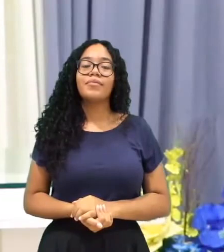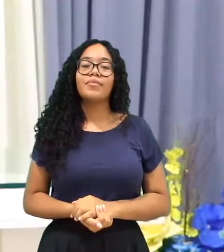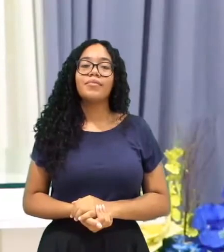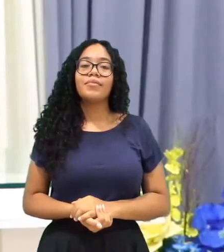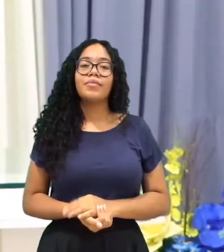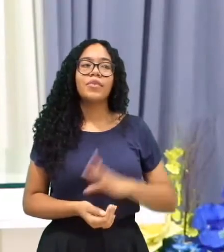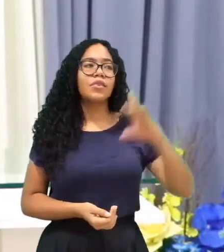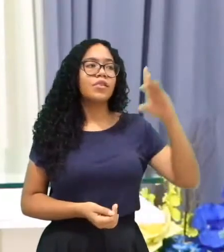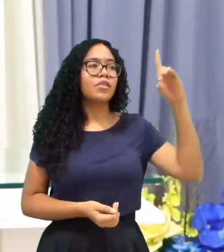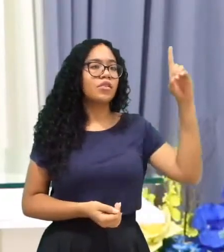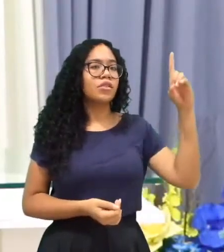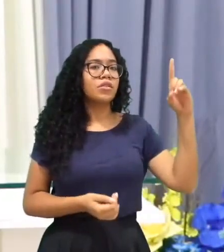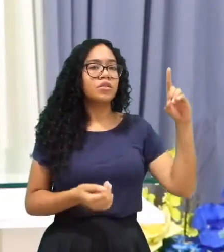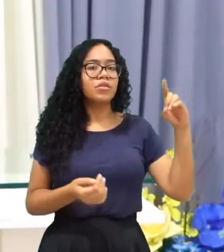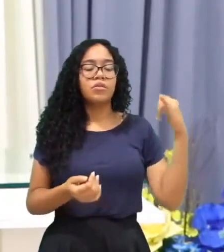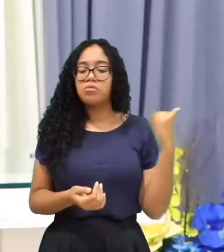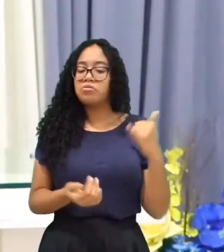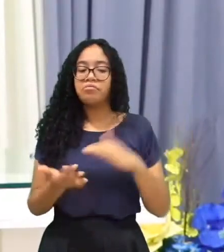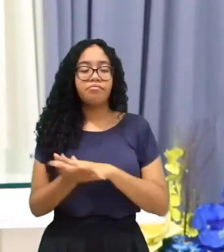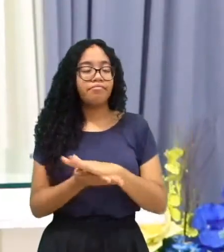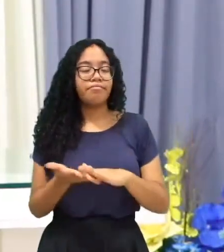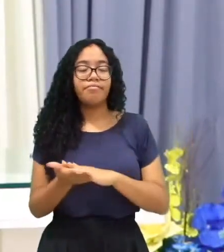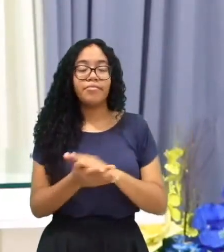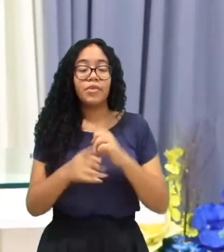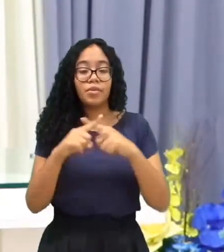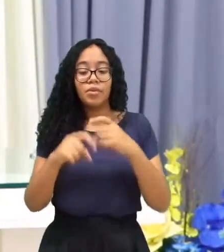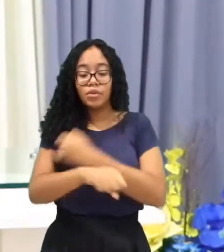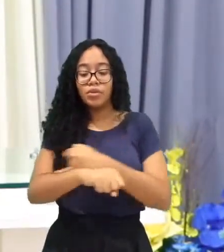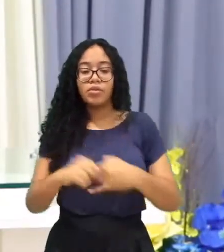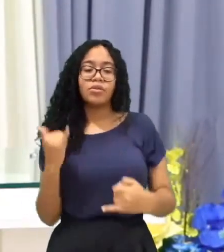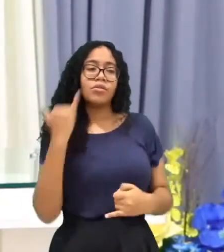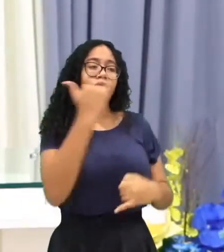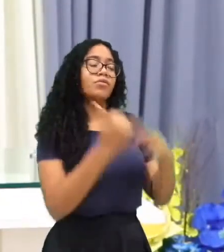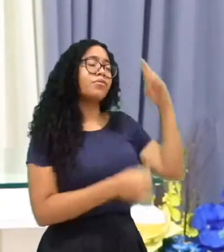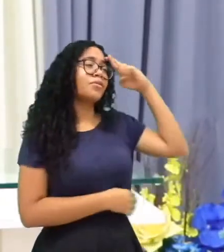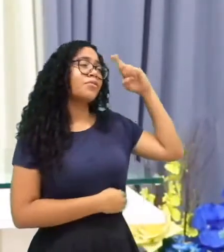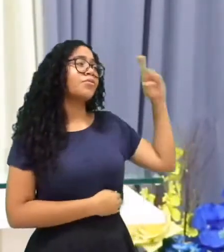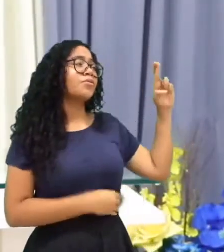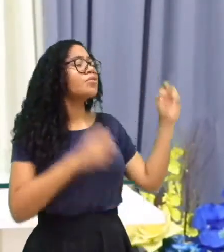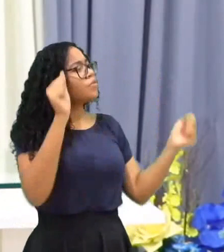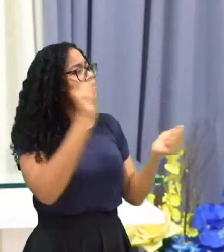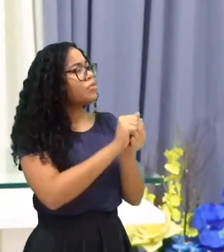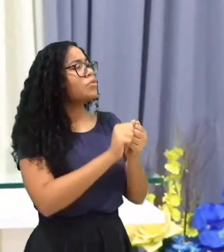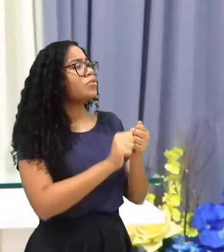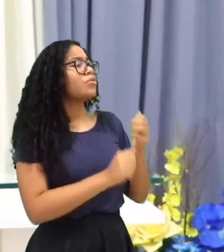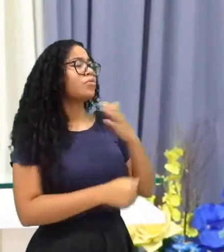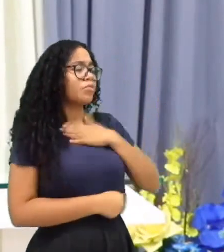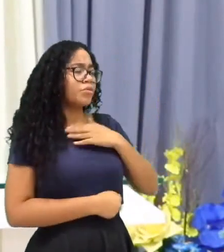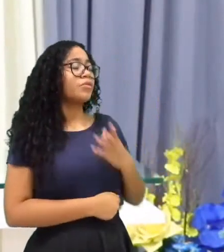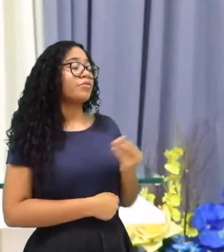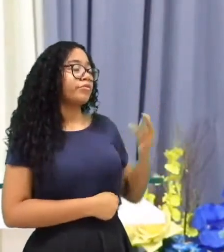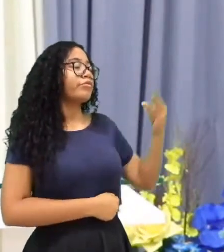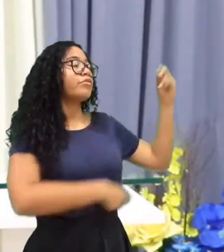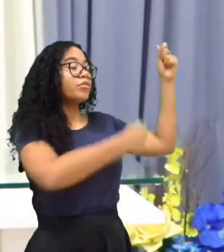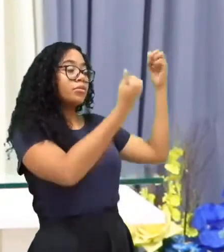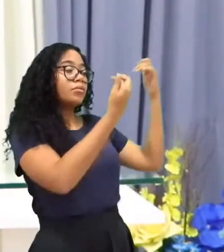Jacó, mas Jacó fez um voto dizendo: Senhor, se tu fores comigo na minha viagem e me abençoares, me der pão